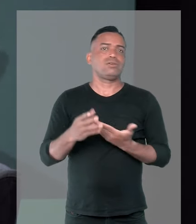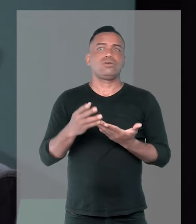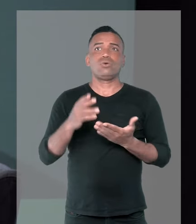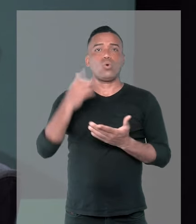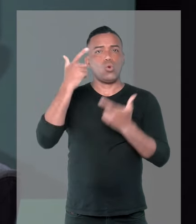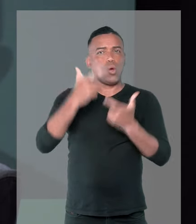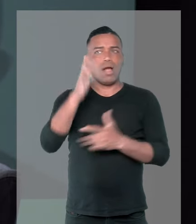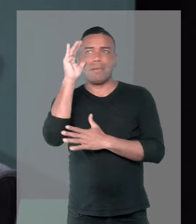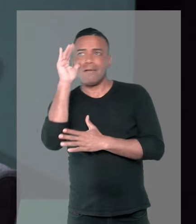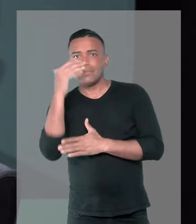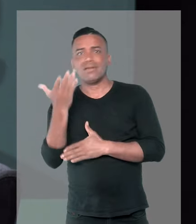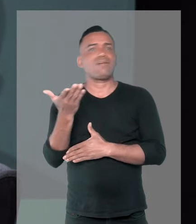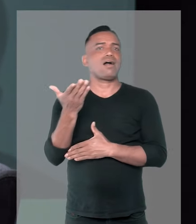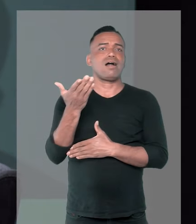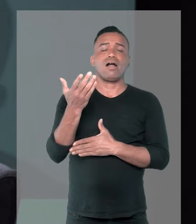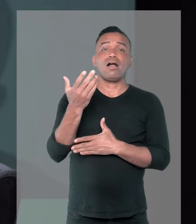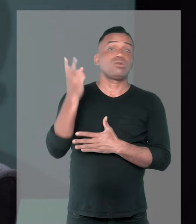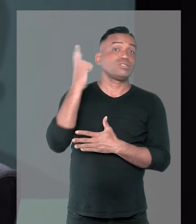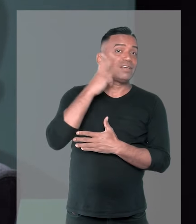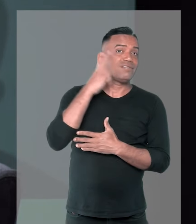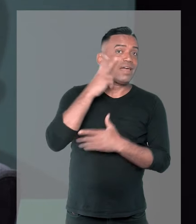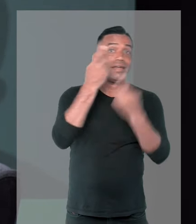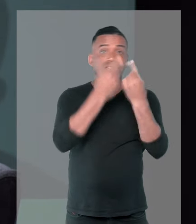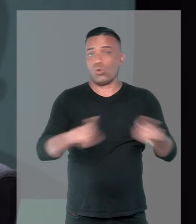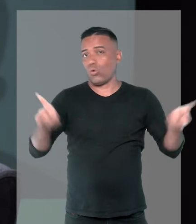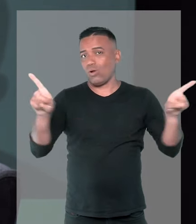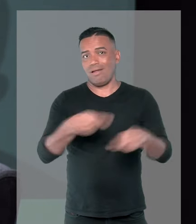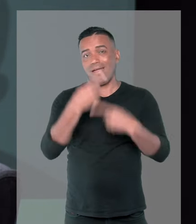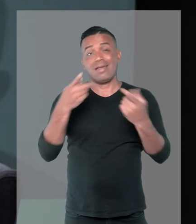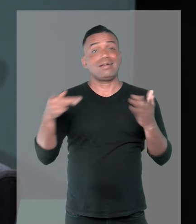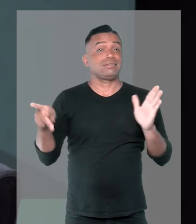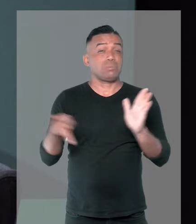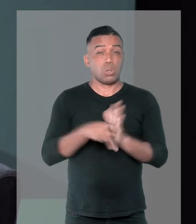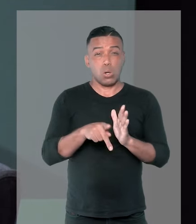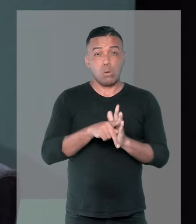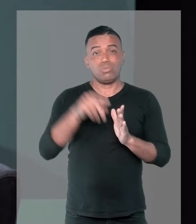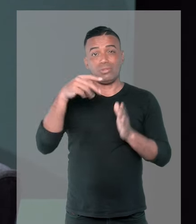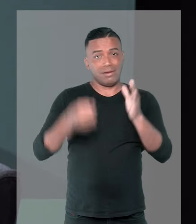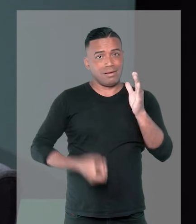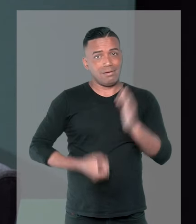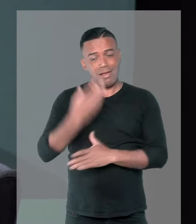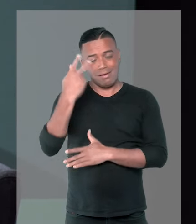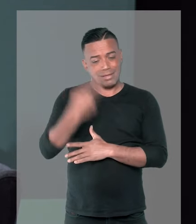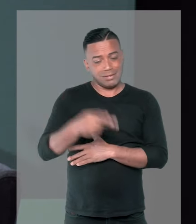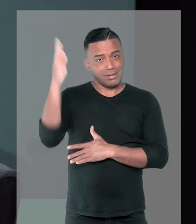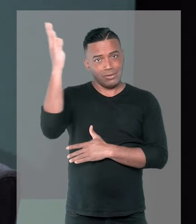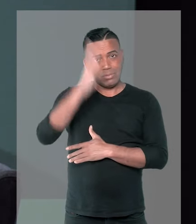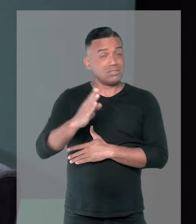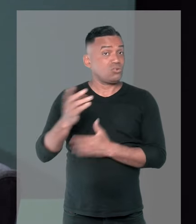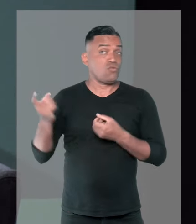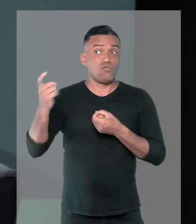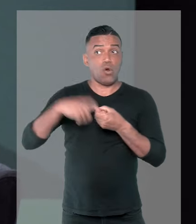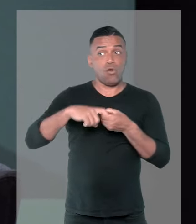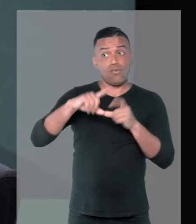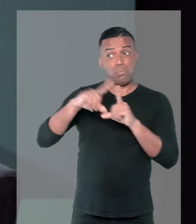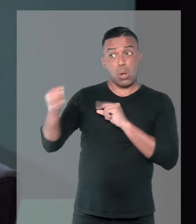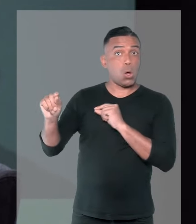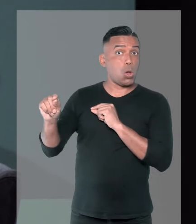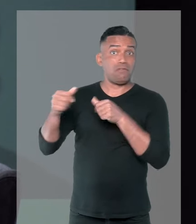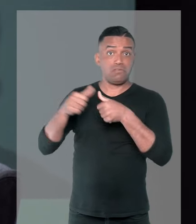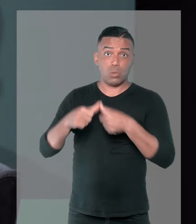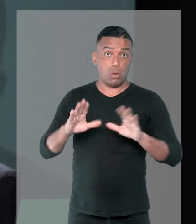primeira orquestra a primeira Cervejaria e feita pelo Dick van dirk que Aliás não voltou não tem registro dele ter ido embora do Brasil